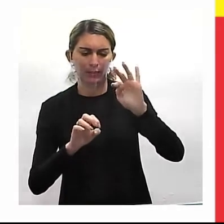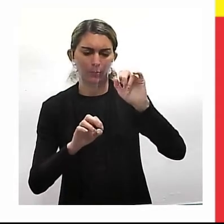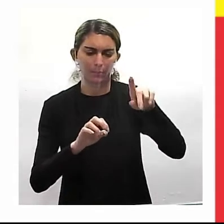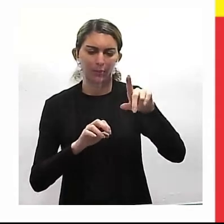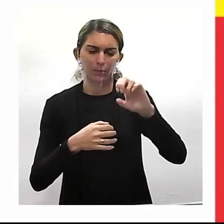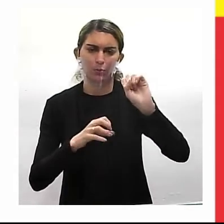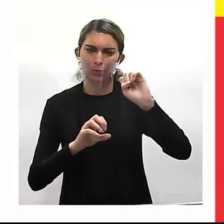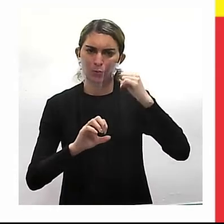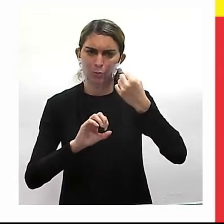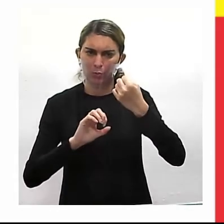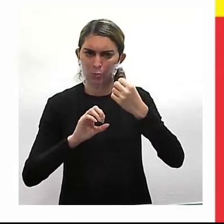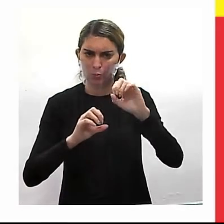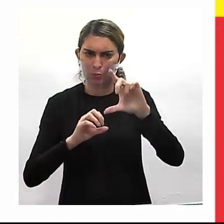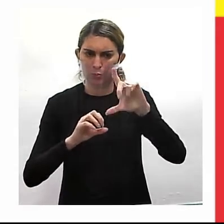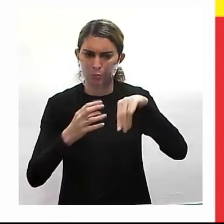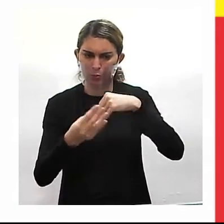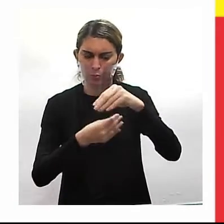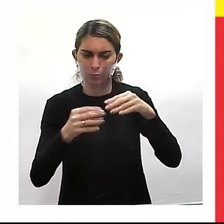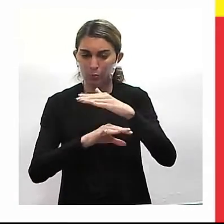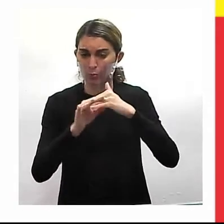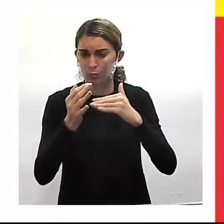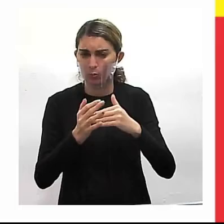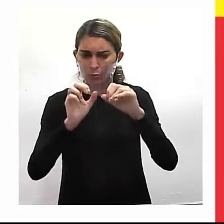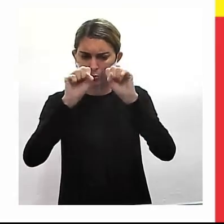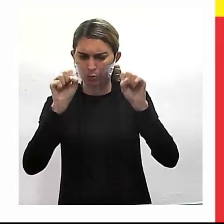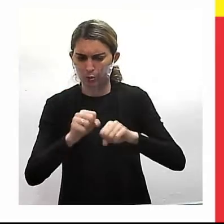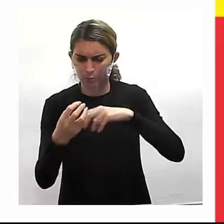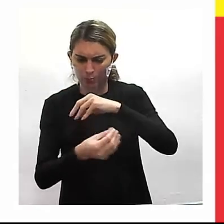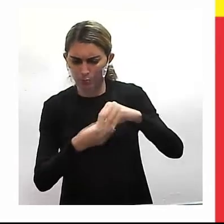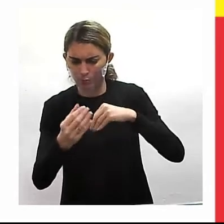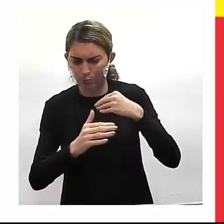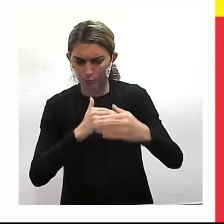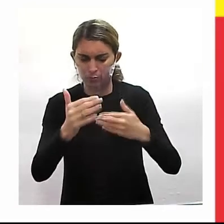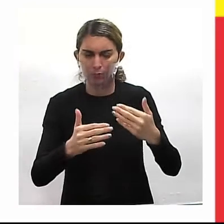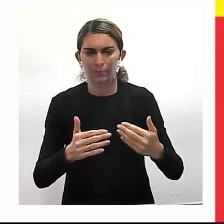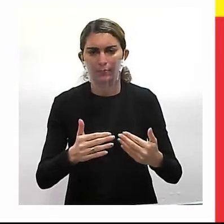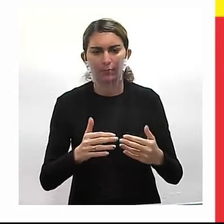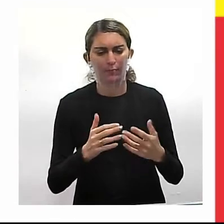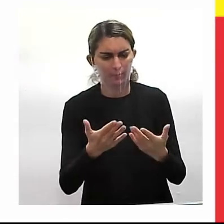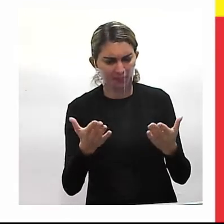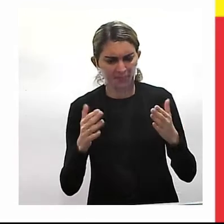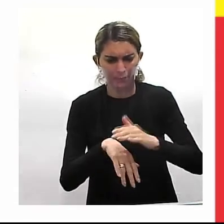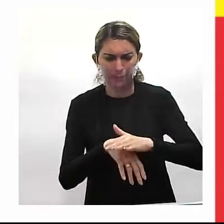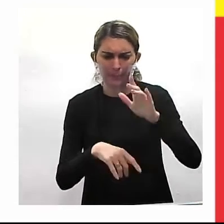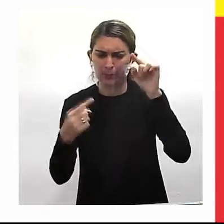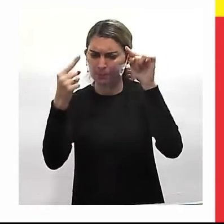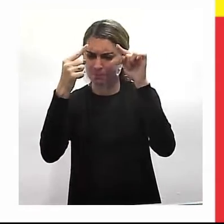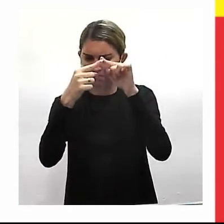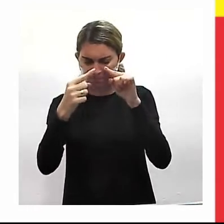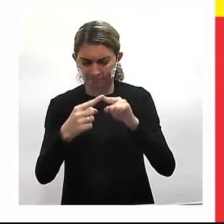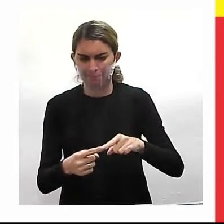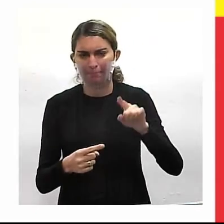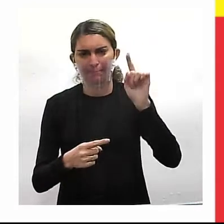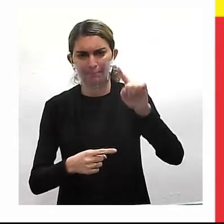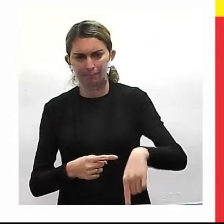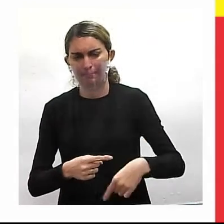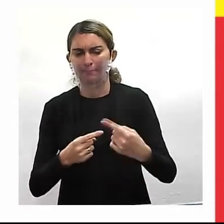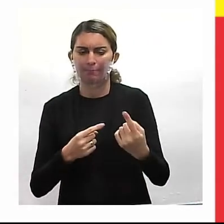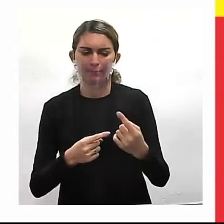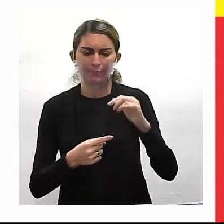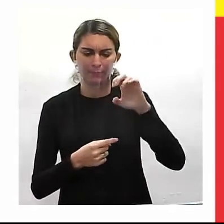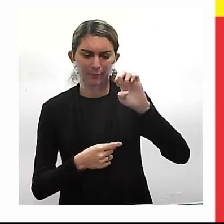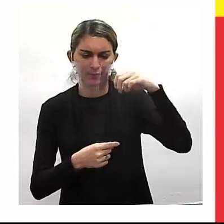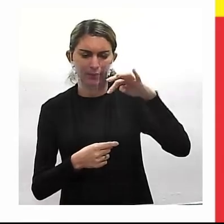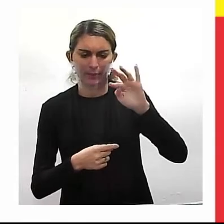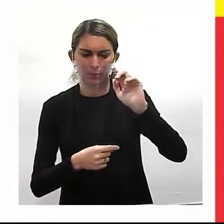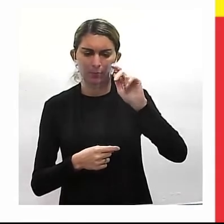de todo o processo, de todo o sistema, de toda a interação soluto-solvente. A que mais se encaixa aqui vai ser a entalpia